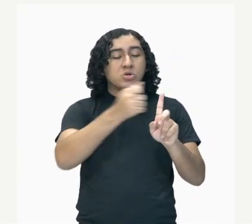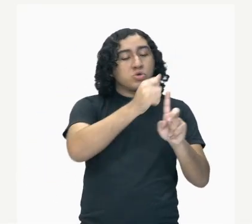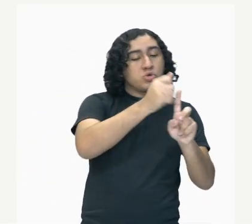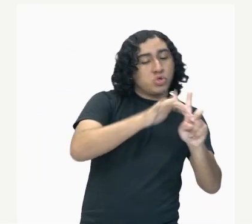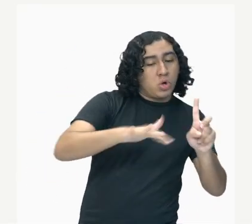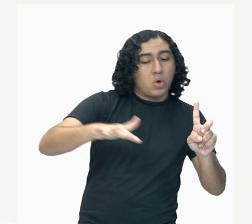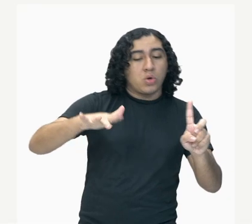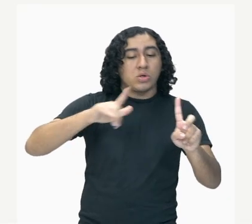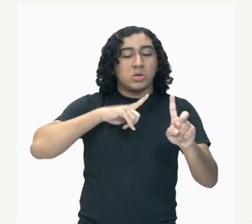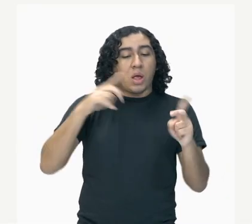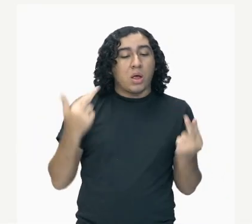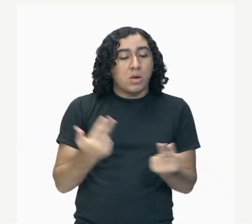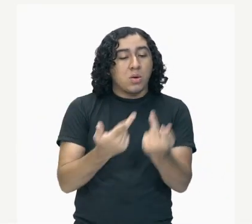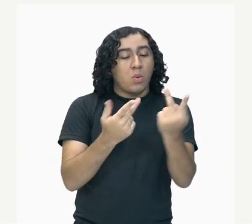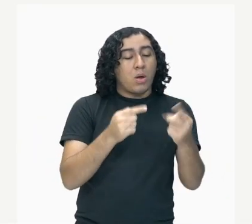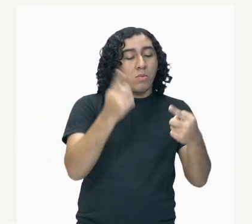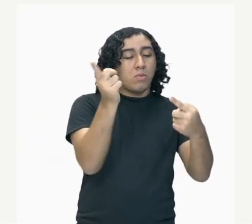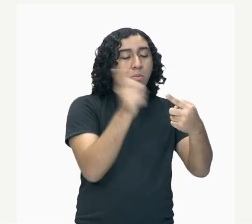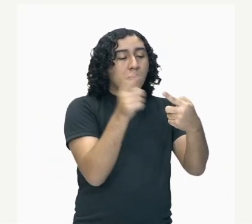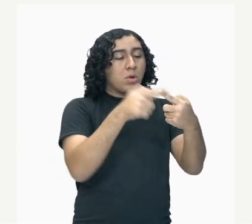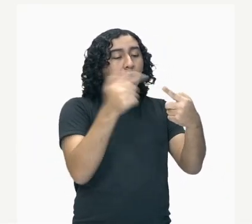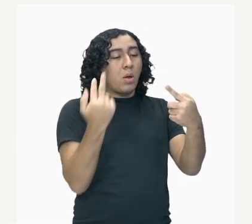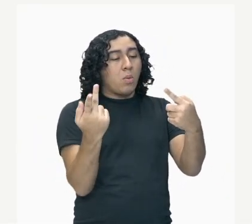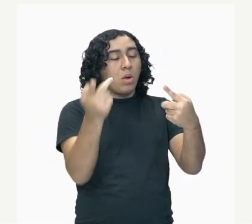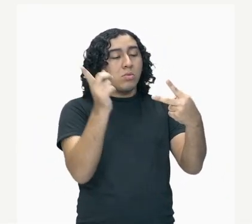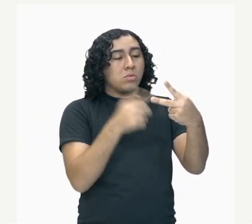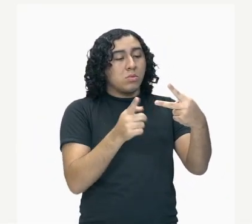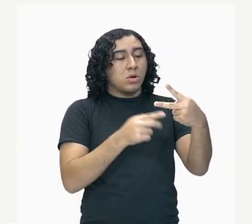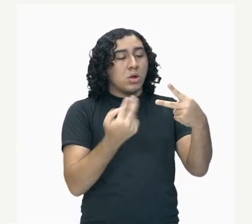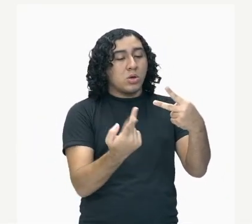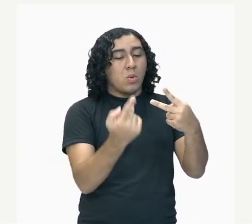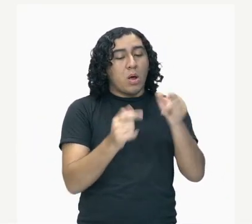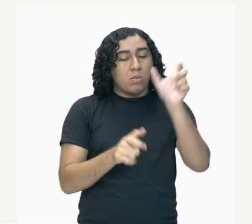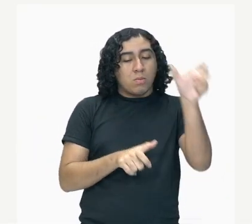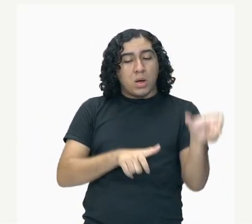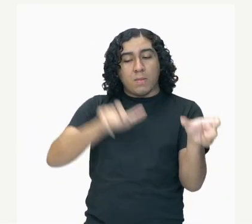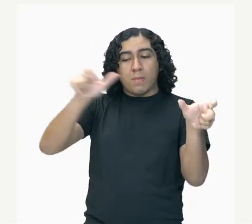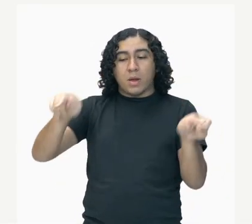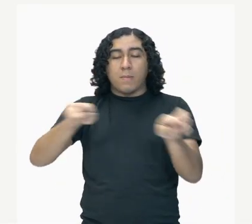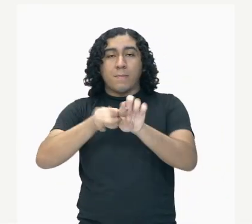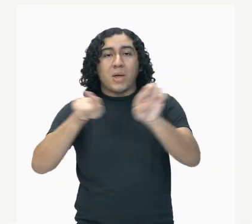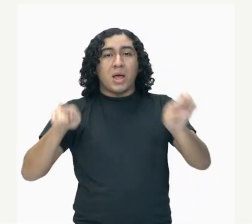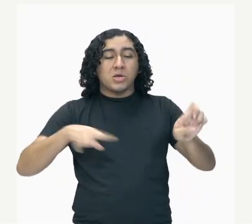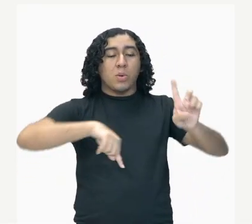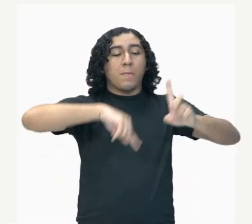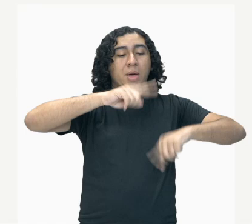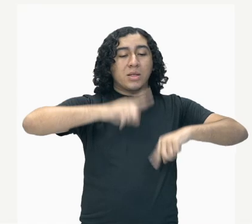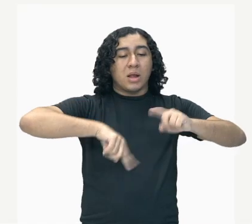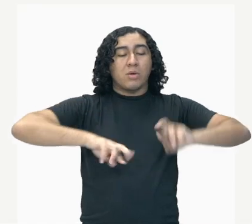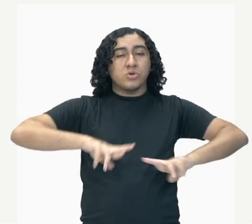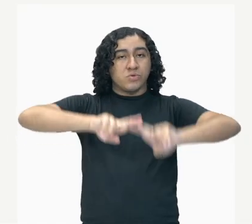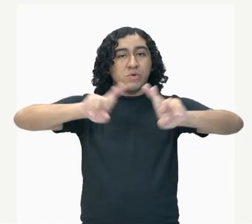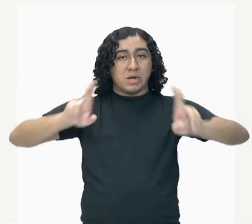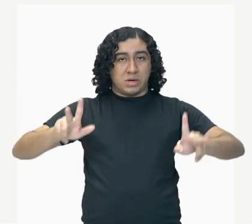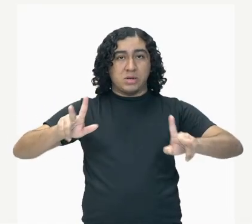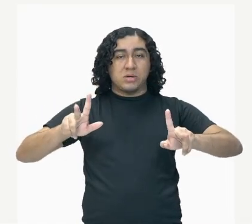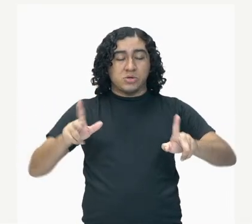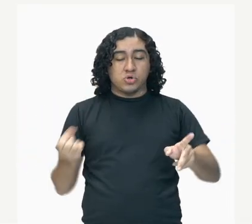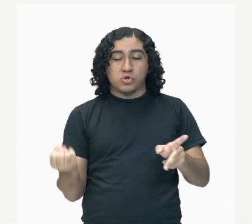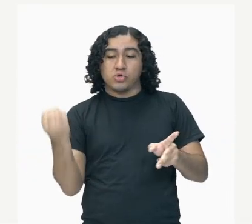a mesma altura a mesma intensidade mas emitidos por instrumentos de som